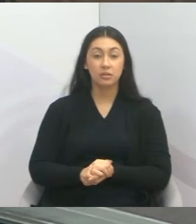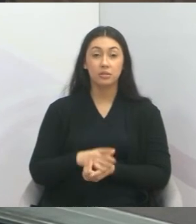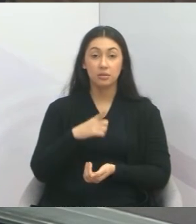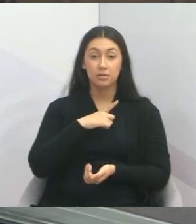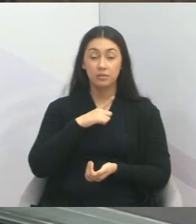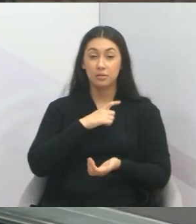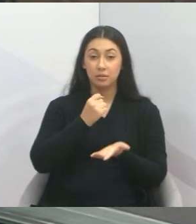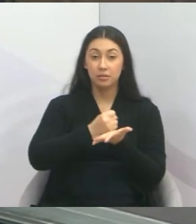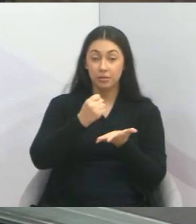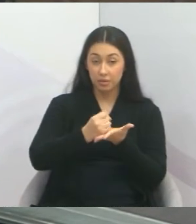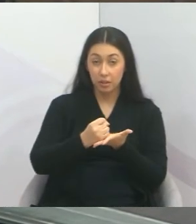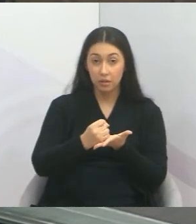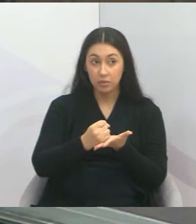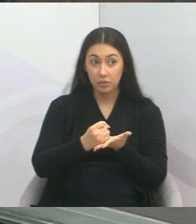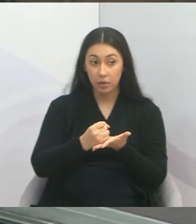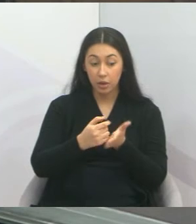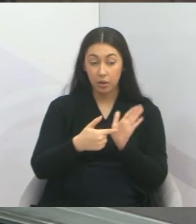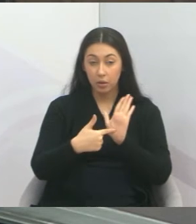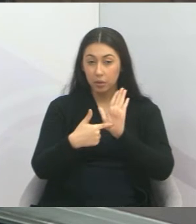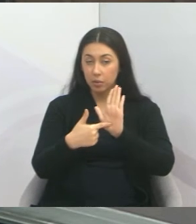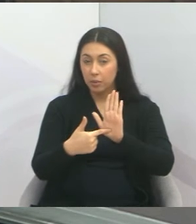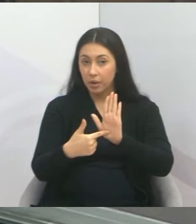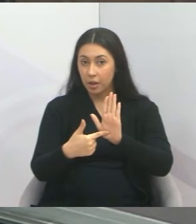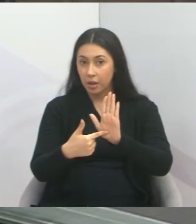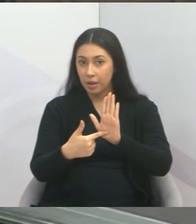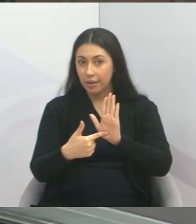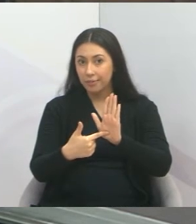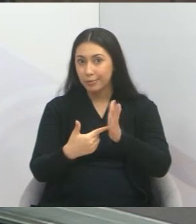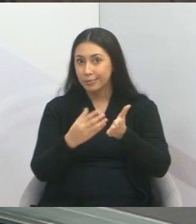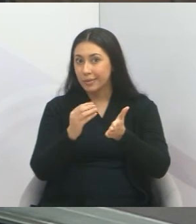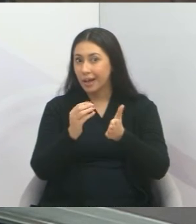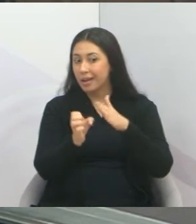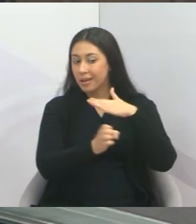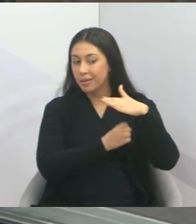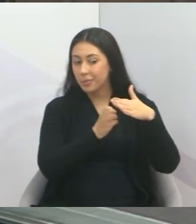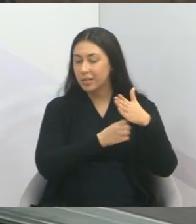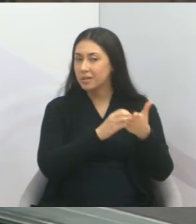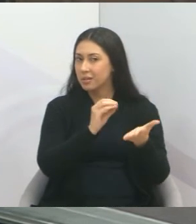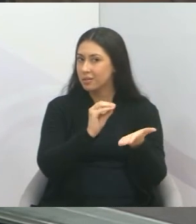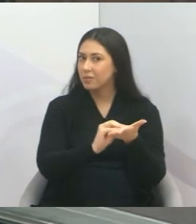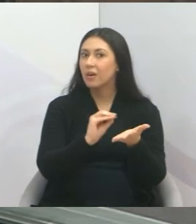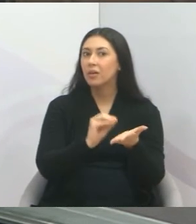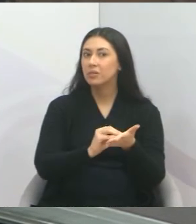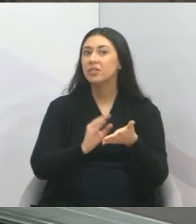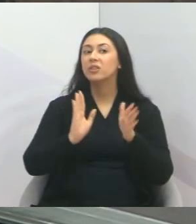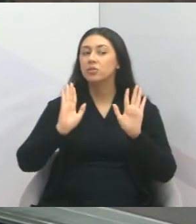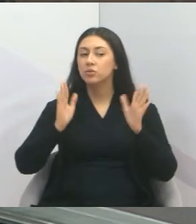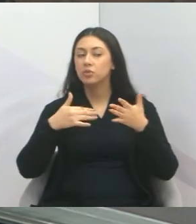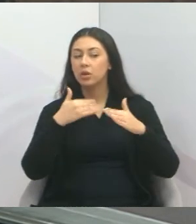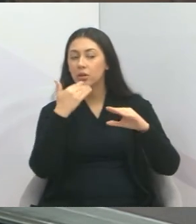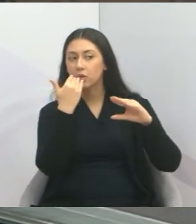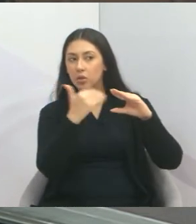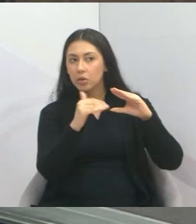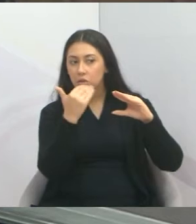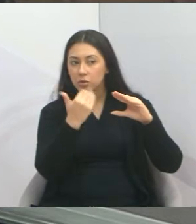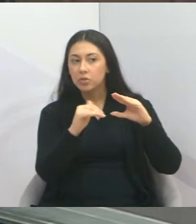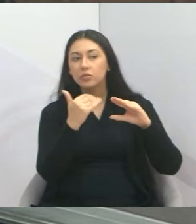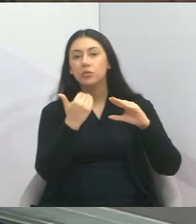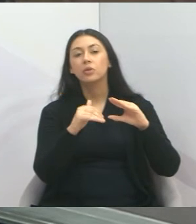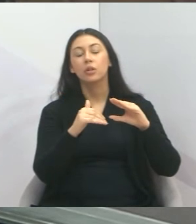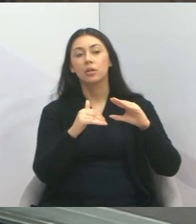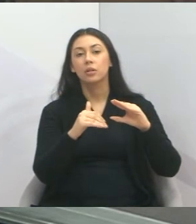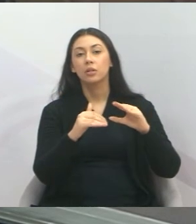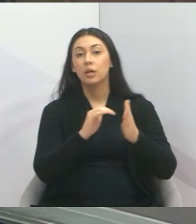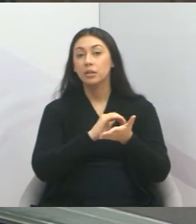contrato e dentro desse contrato não vem sendo cumprido as empresas já tem sido notificadas segundo a informação